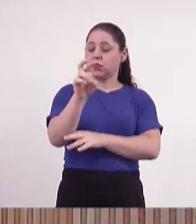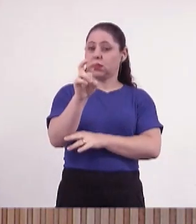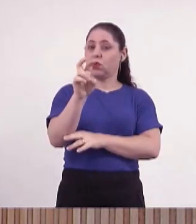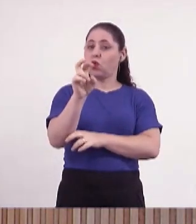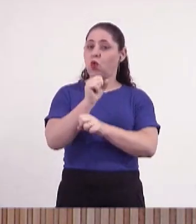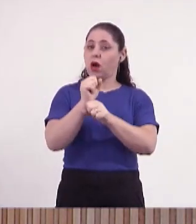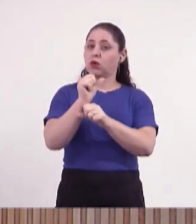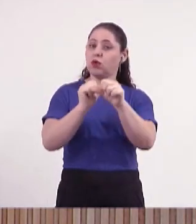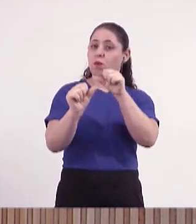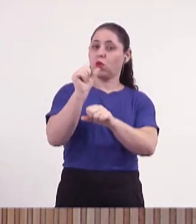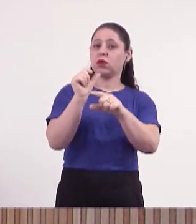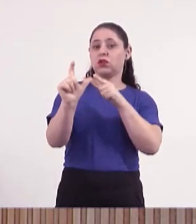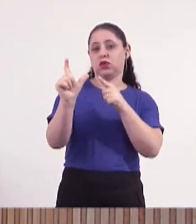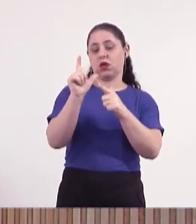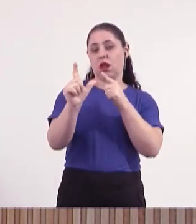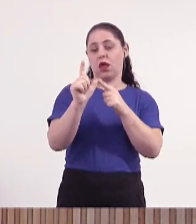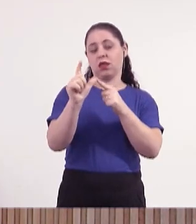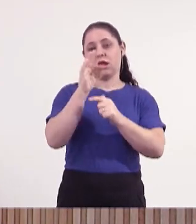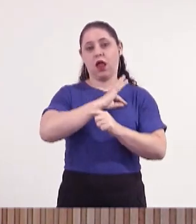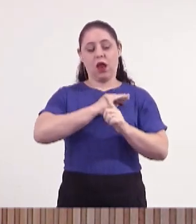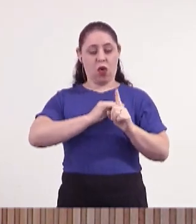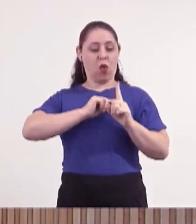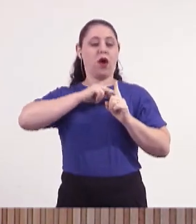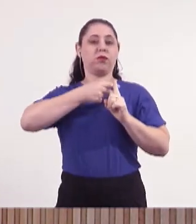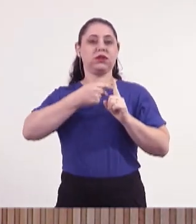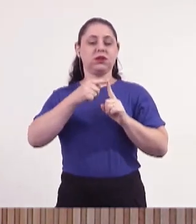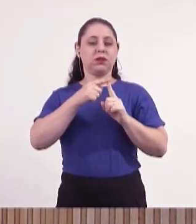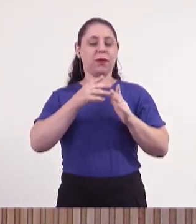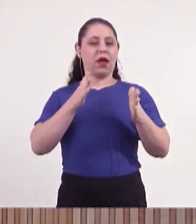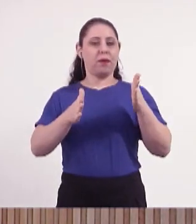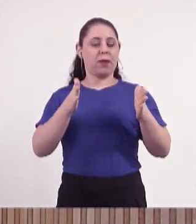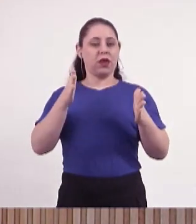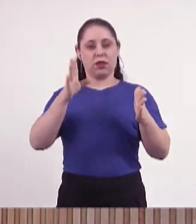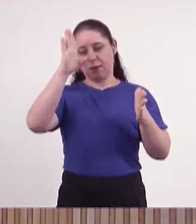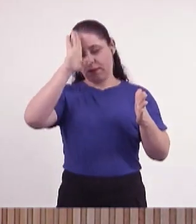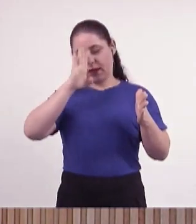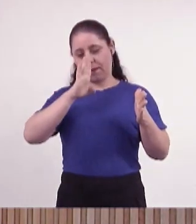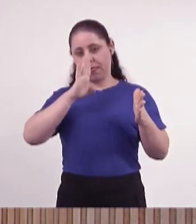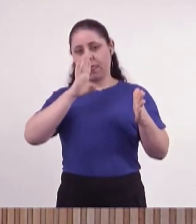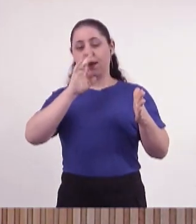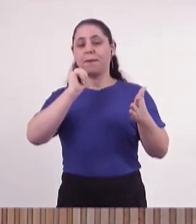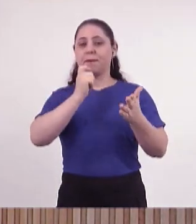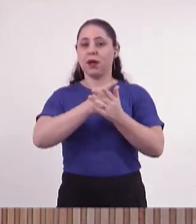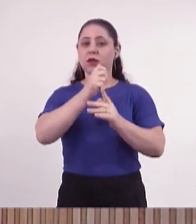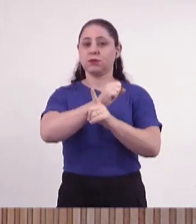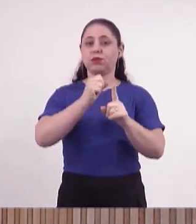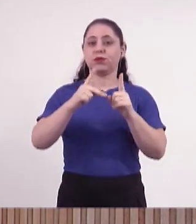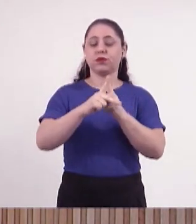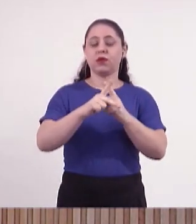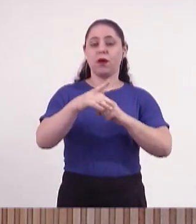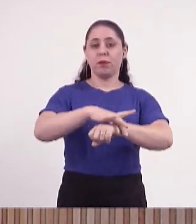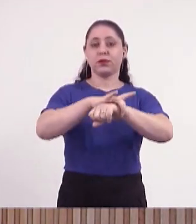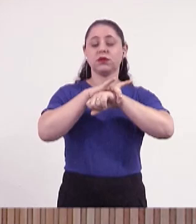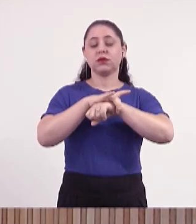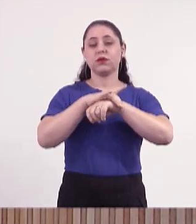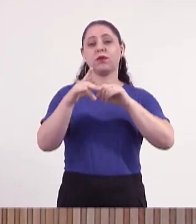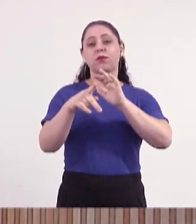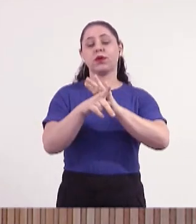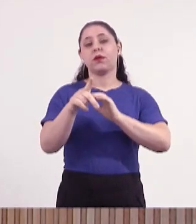um deles de 5 anos para essa progressão, e também aumenta a faixa de isenção da contribuição ao sistema de proteção